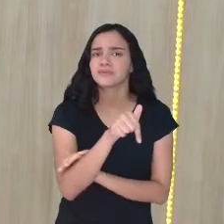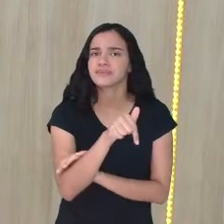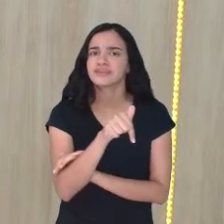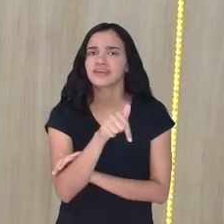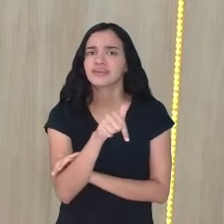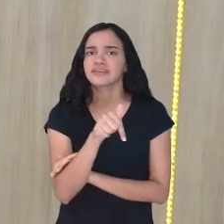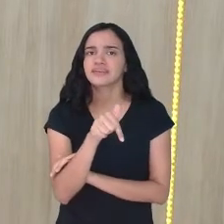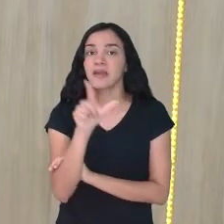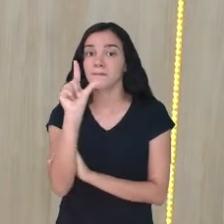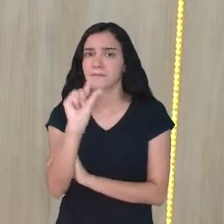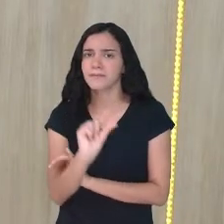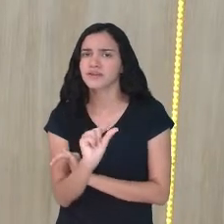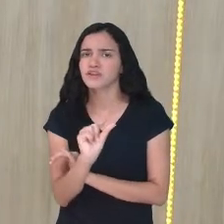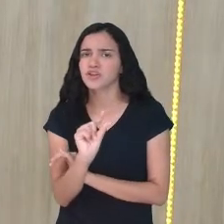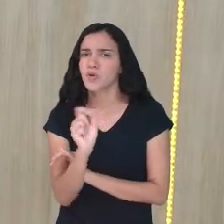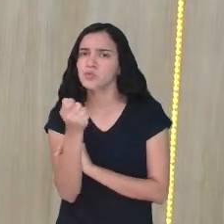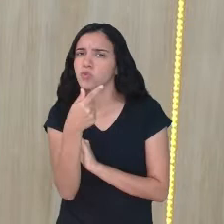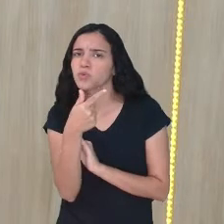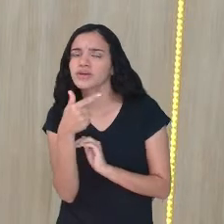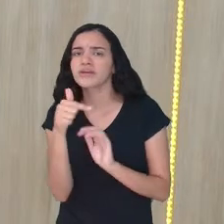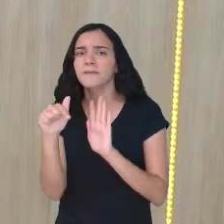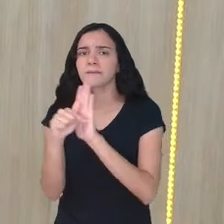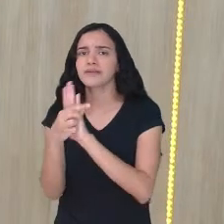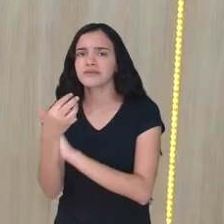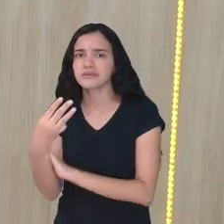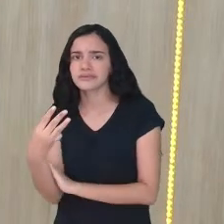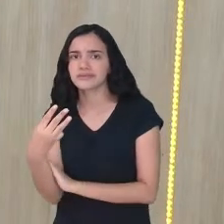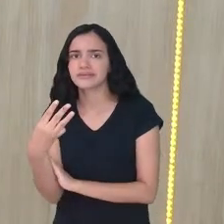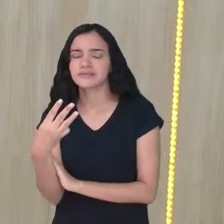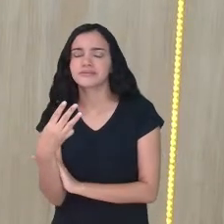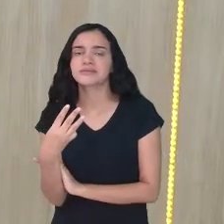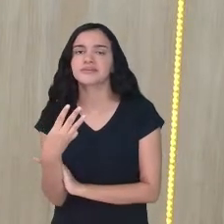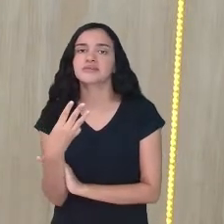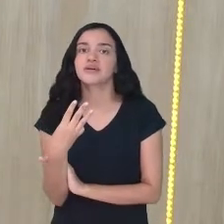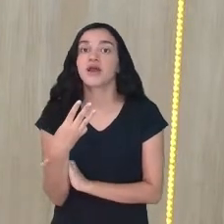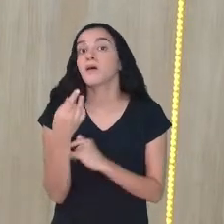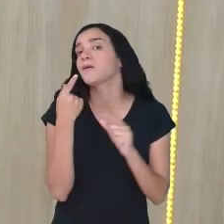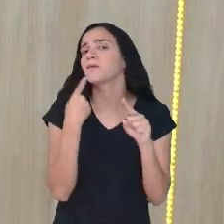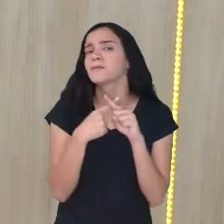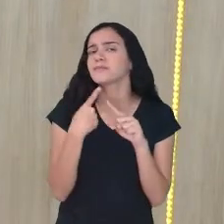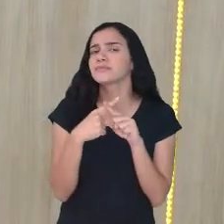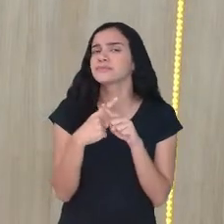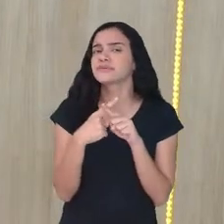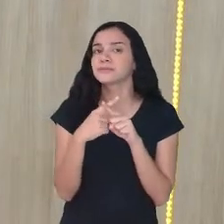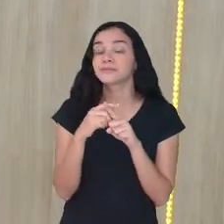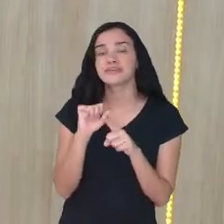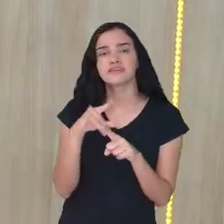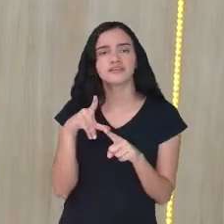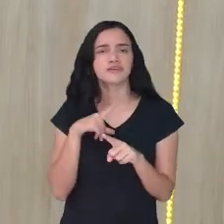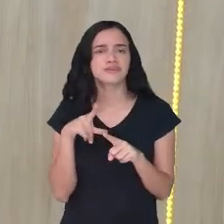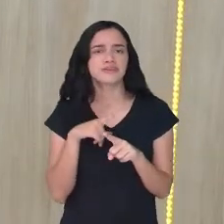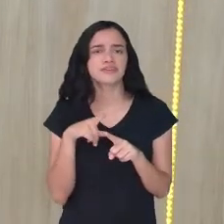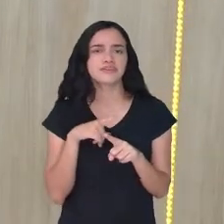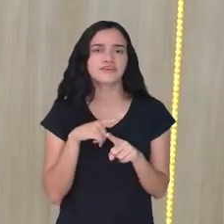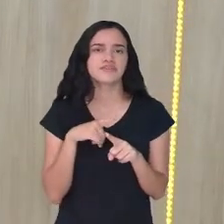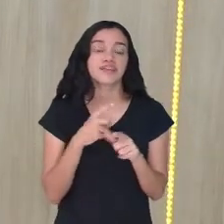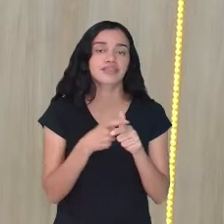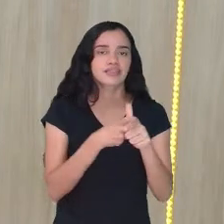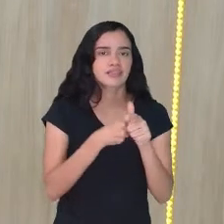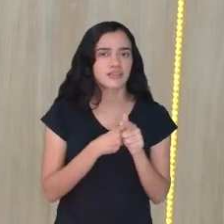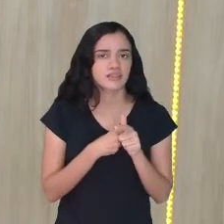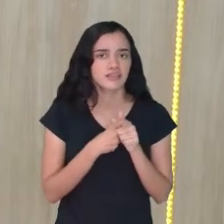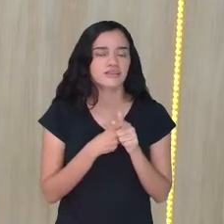é menor do que menos 3? Ora, porque se eu tiver